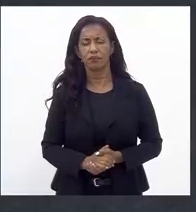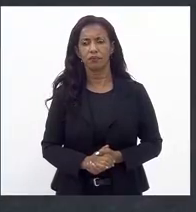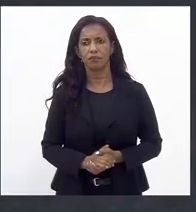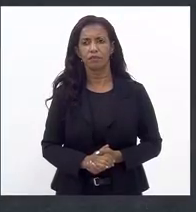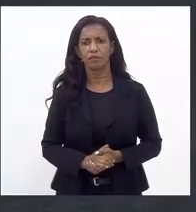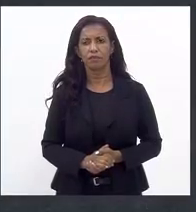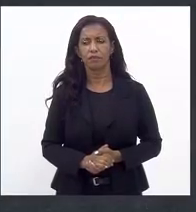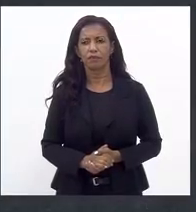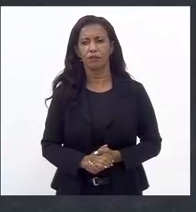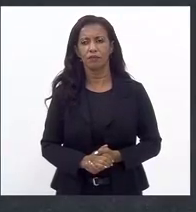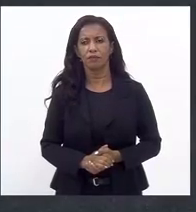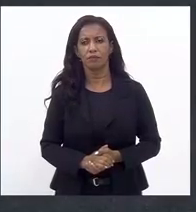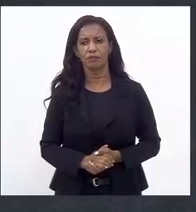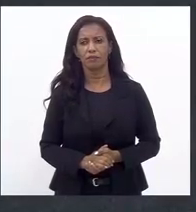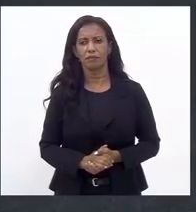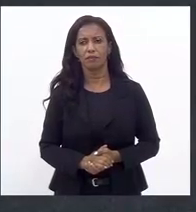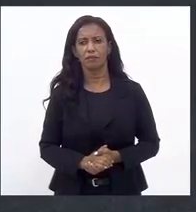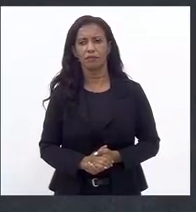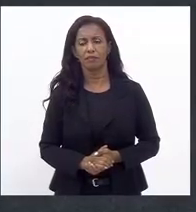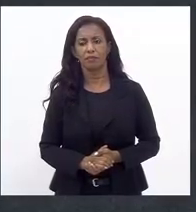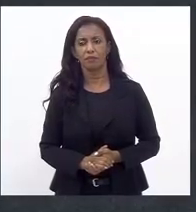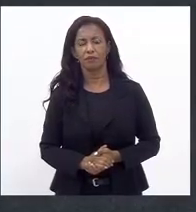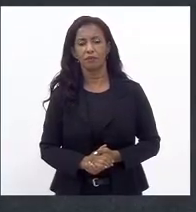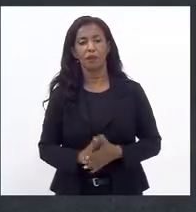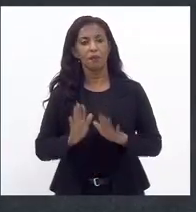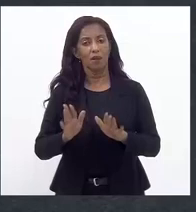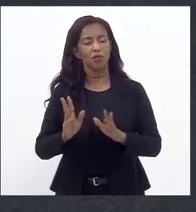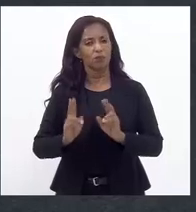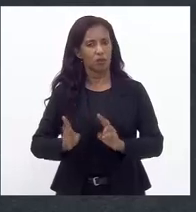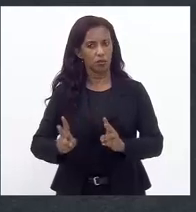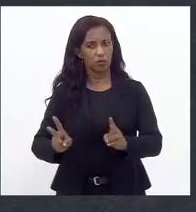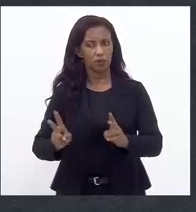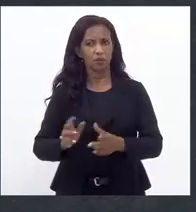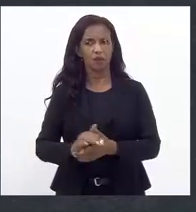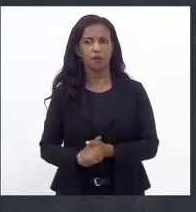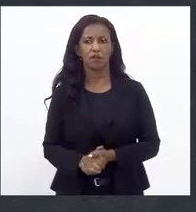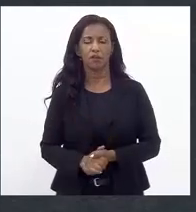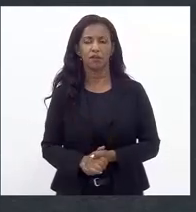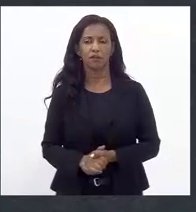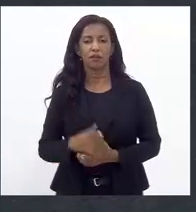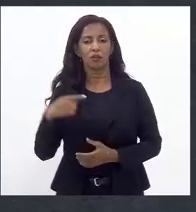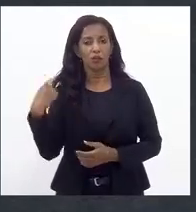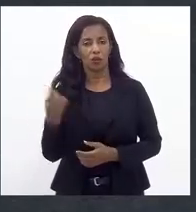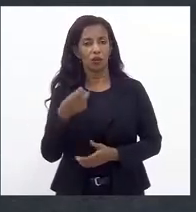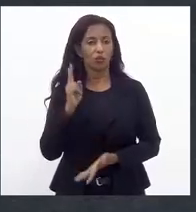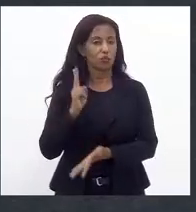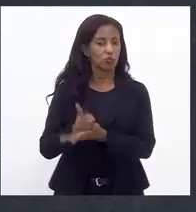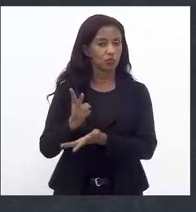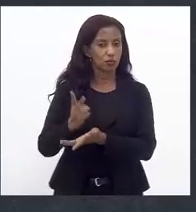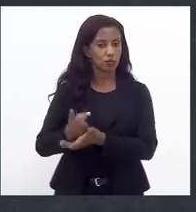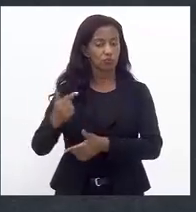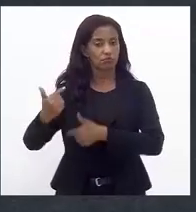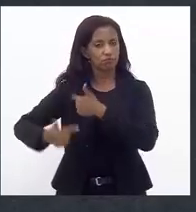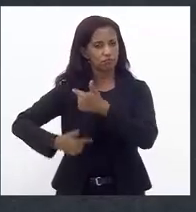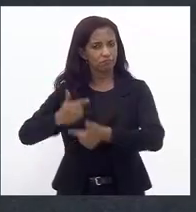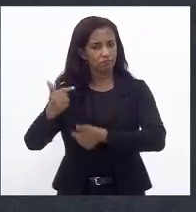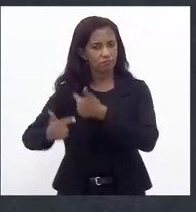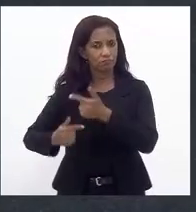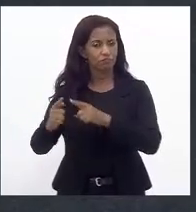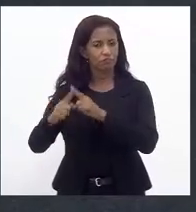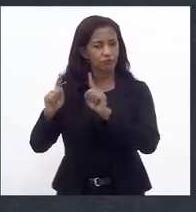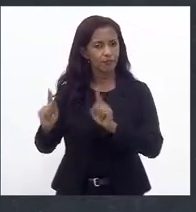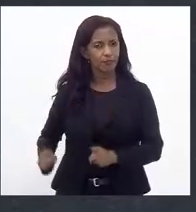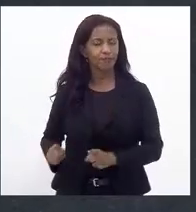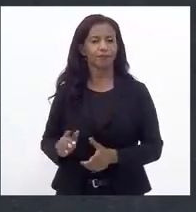eu concluir mas mesmo assim nós continuamos lutando pelos servidores